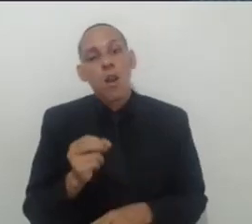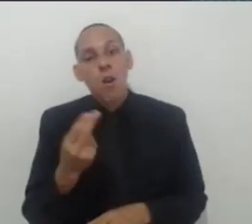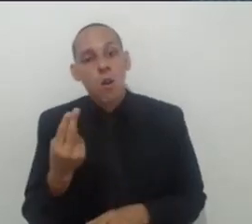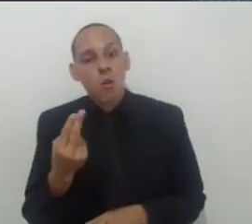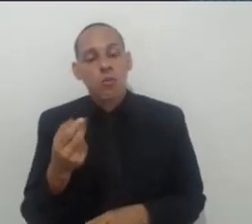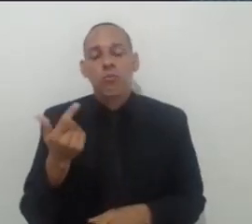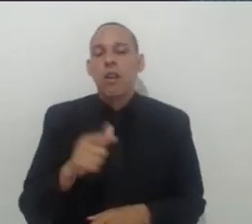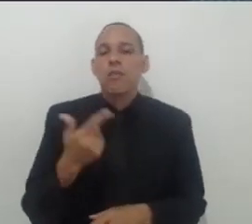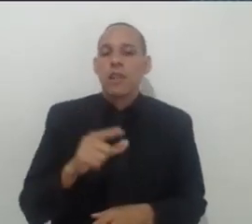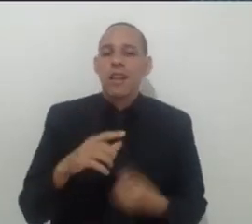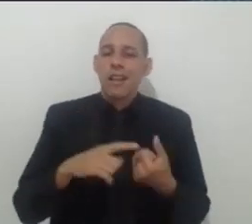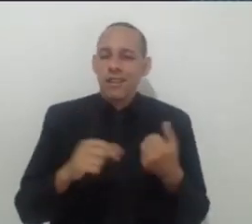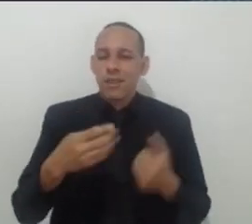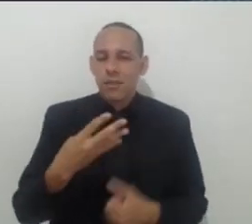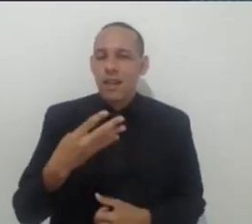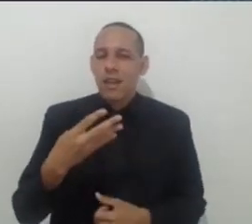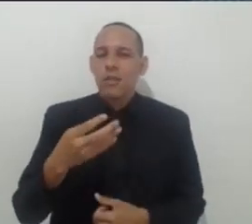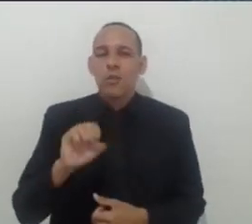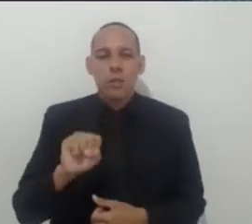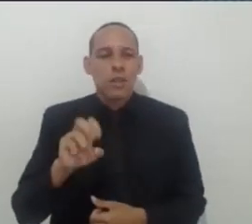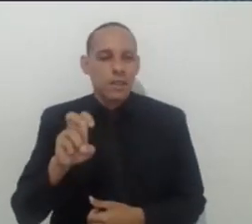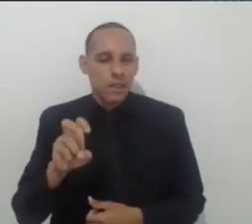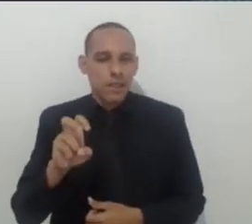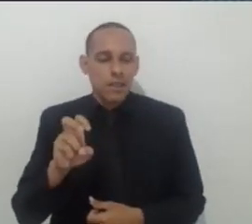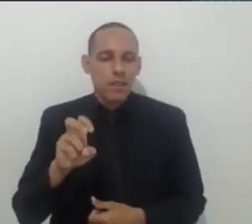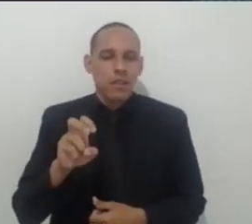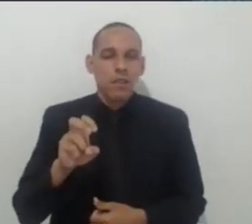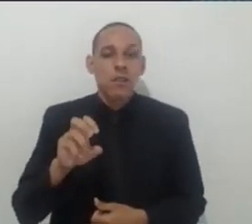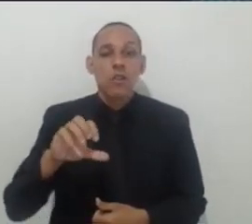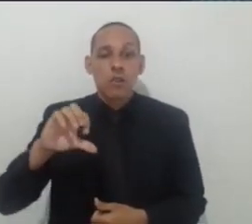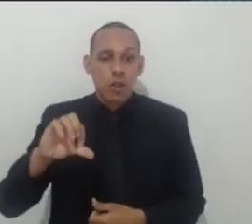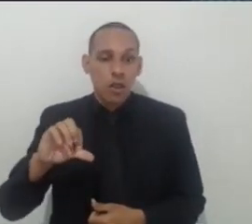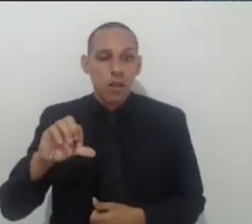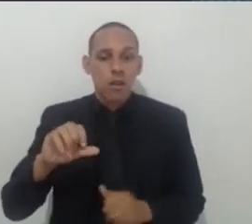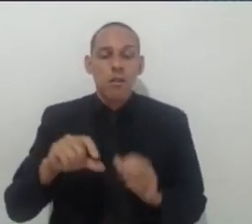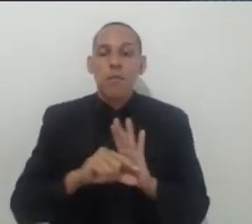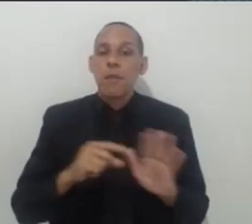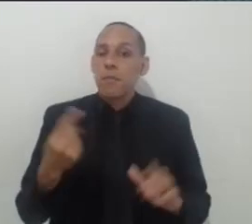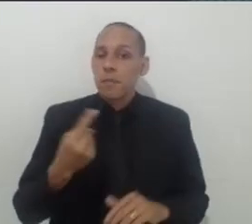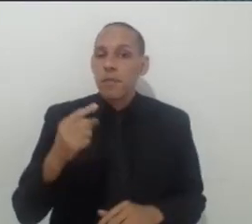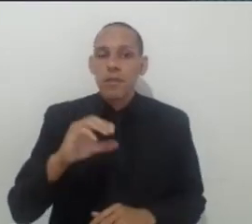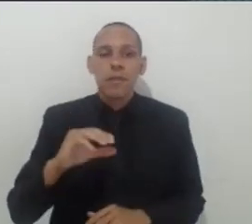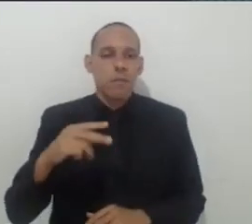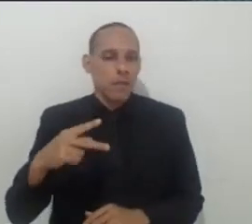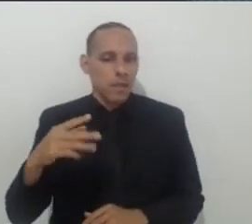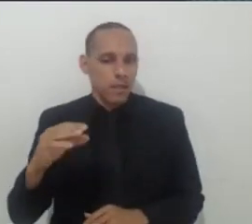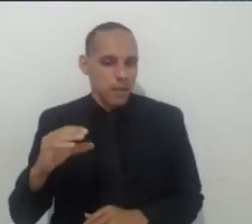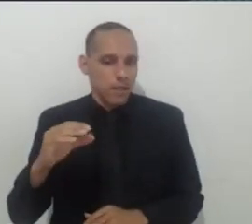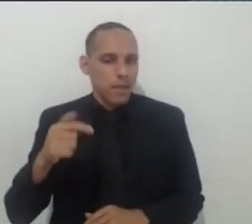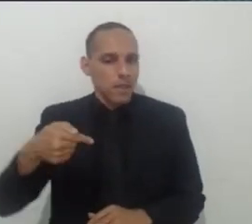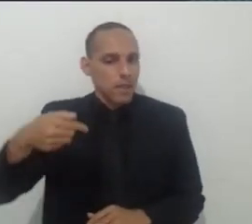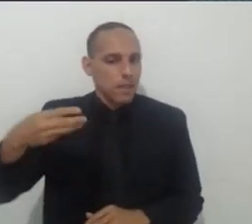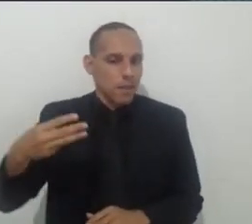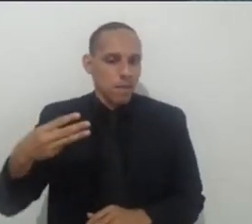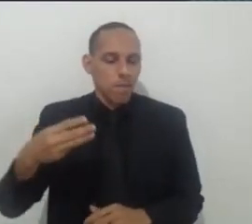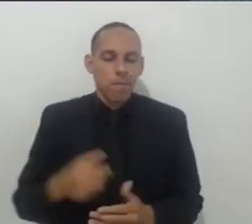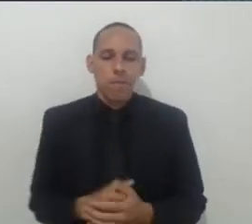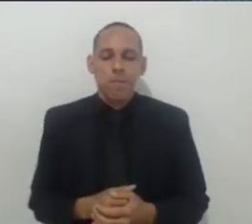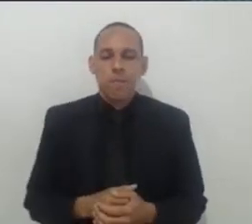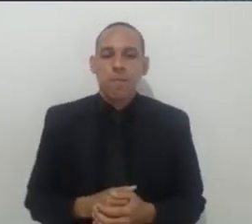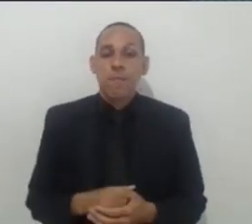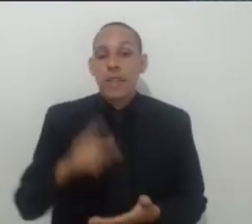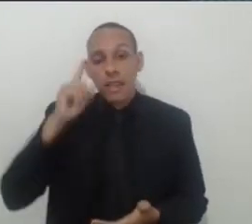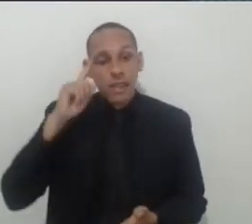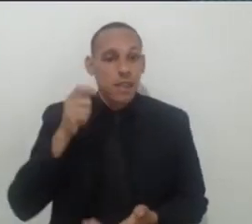Artigo 485, 9, parágrafo 1º do CPC 73. A rescisão do julgado,